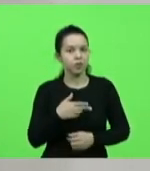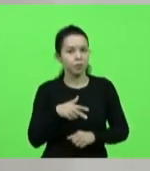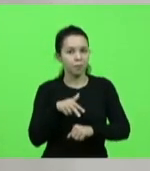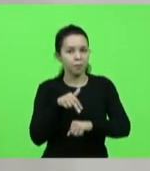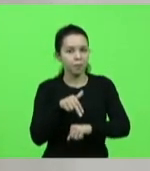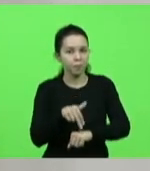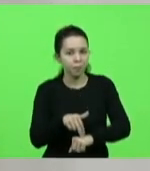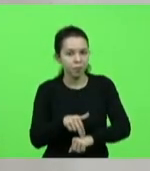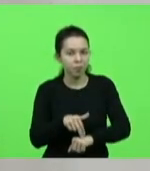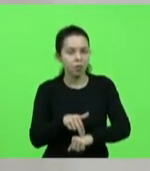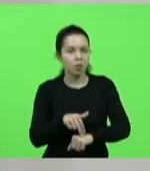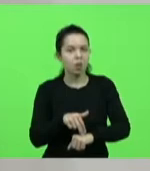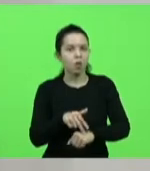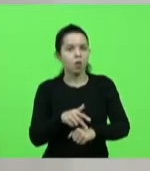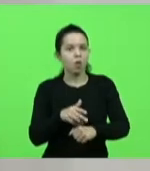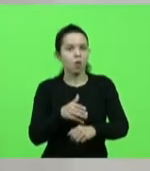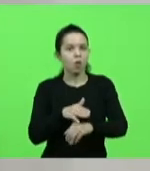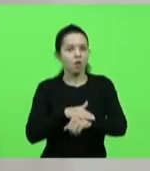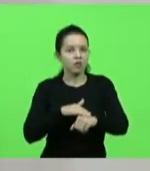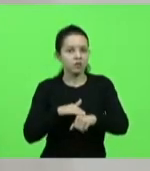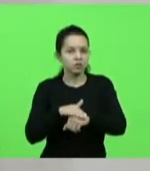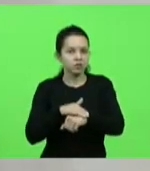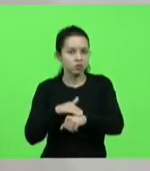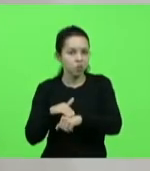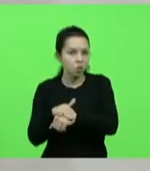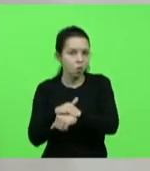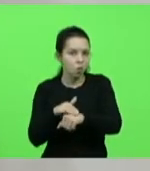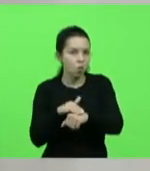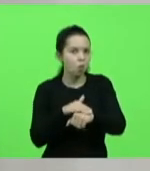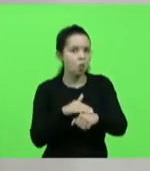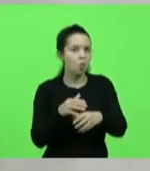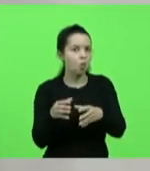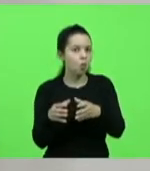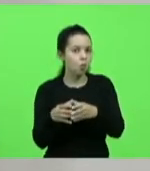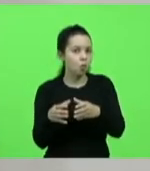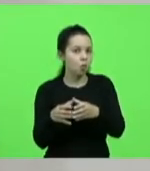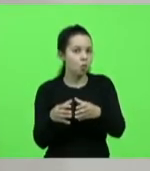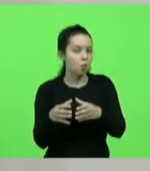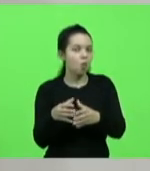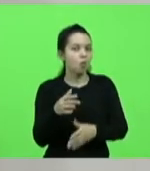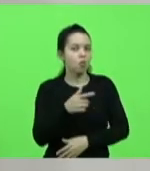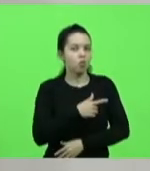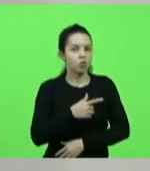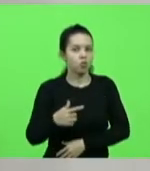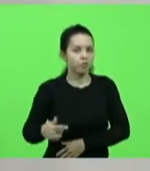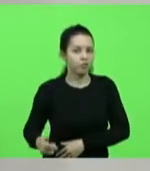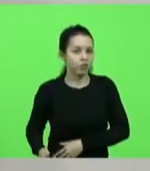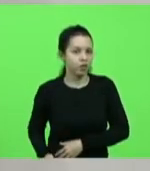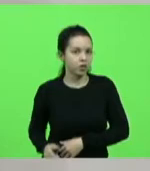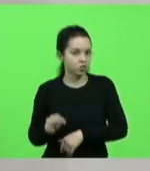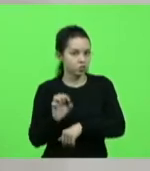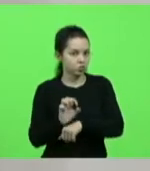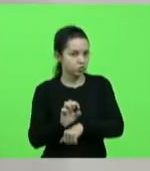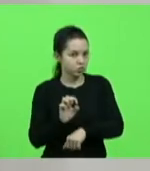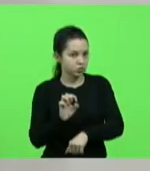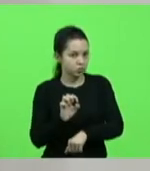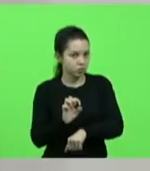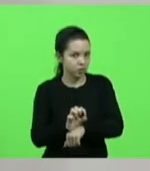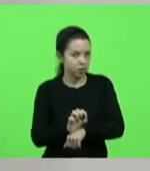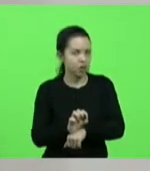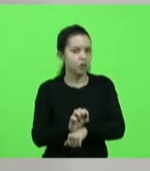nas conversações da equipe do governo do Estado com